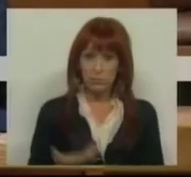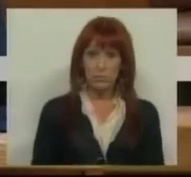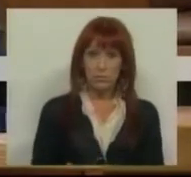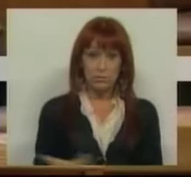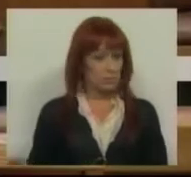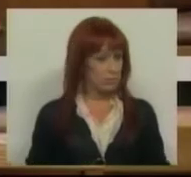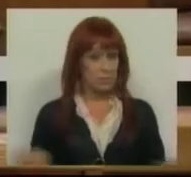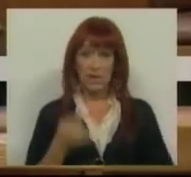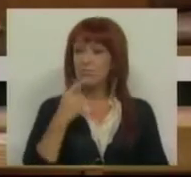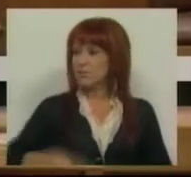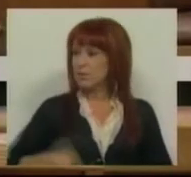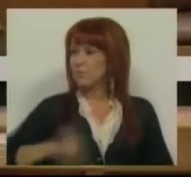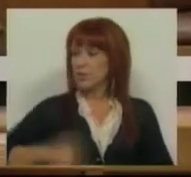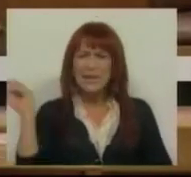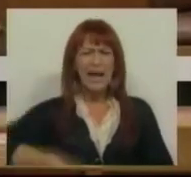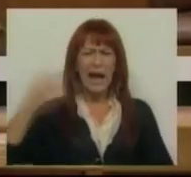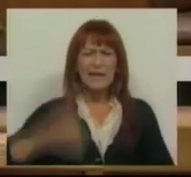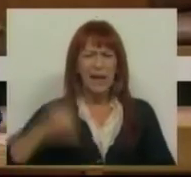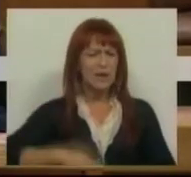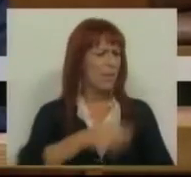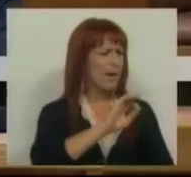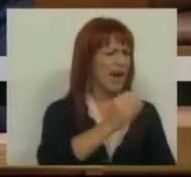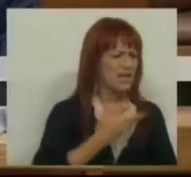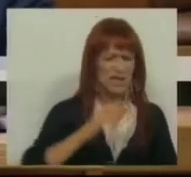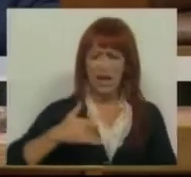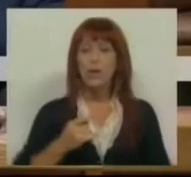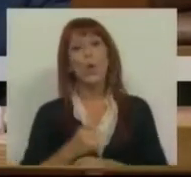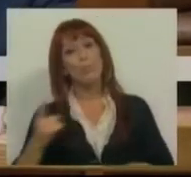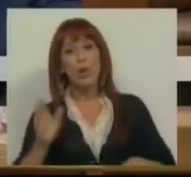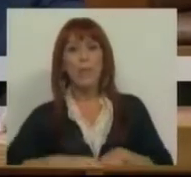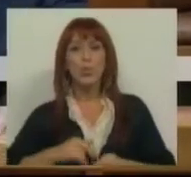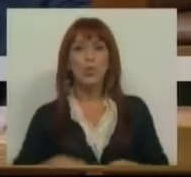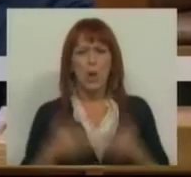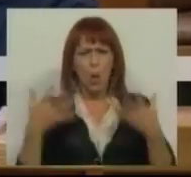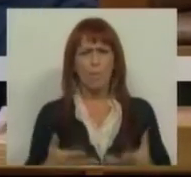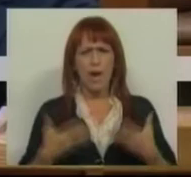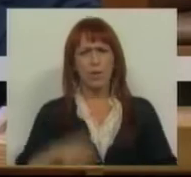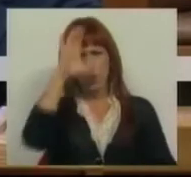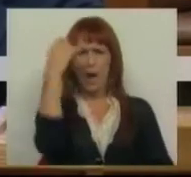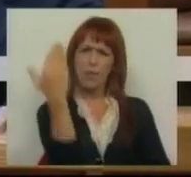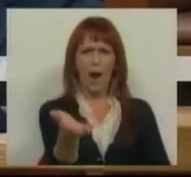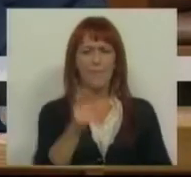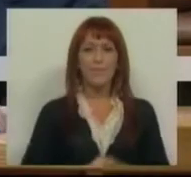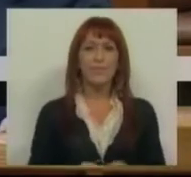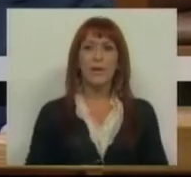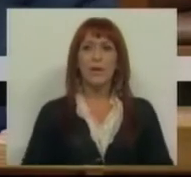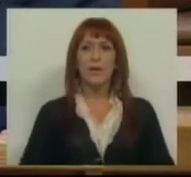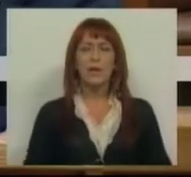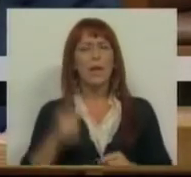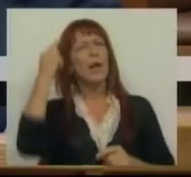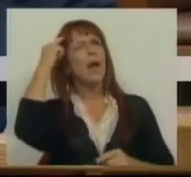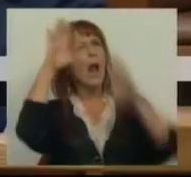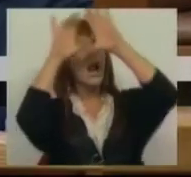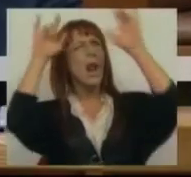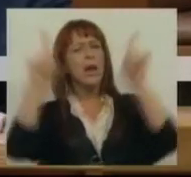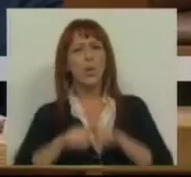onde chegámos, repetem todos os dias PSD e CDS, por causa do peso do Estado. Na cartilha ideológica